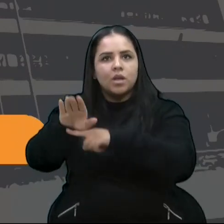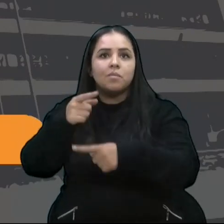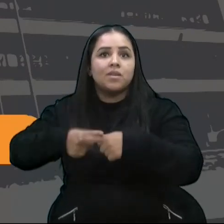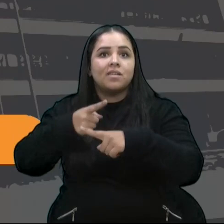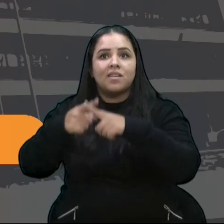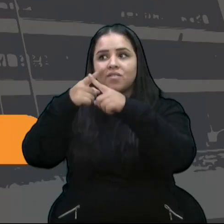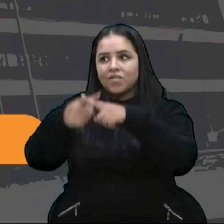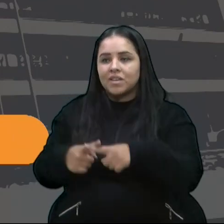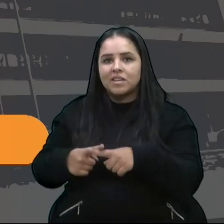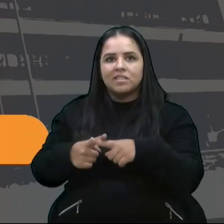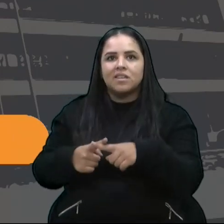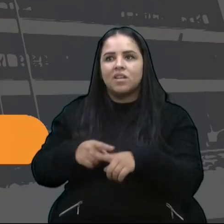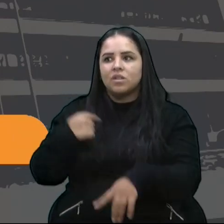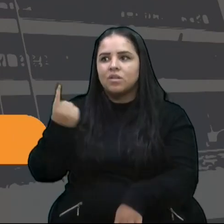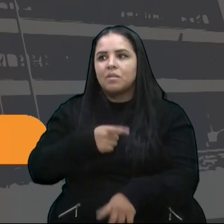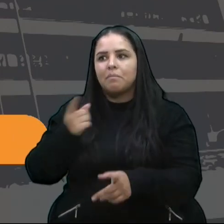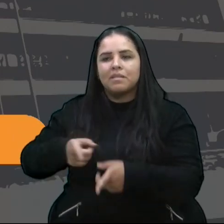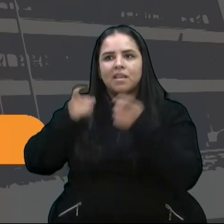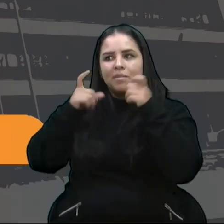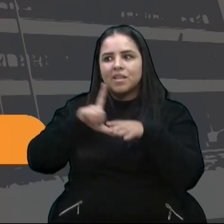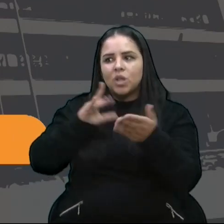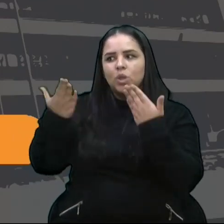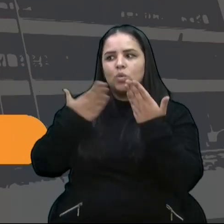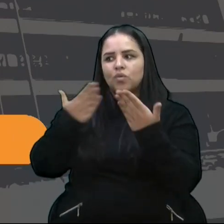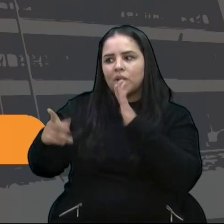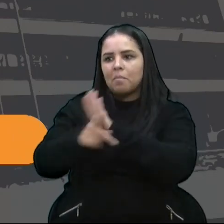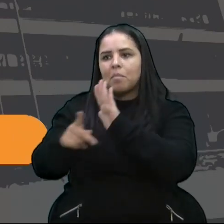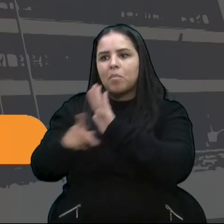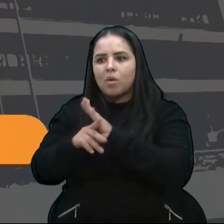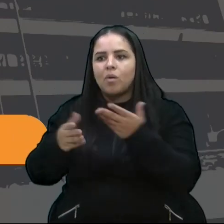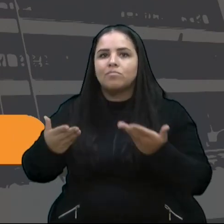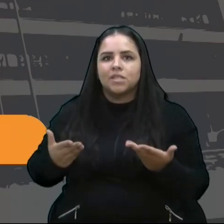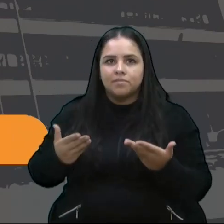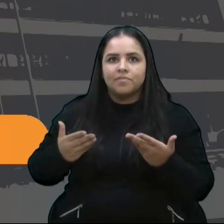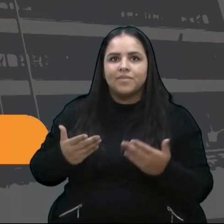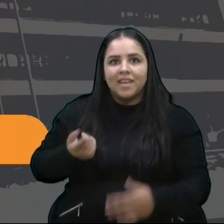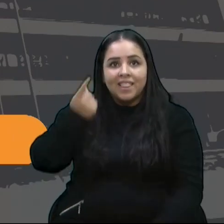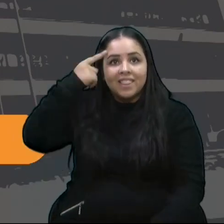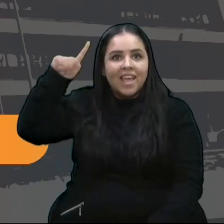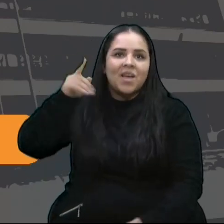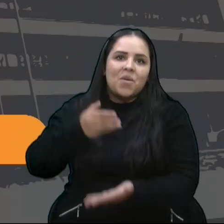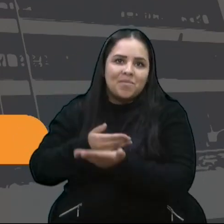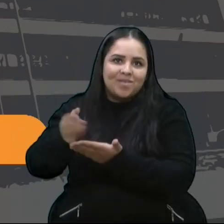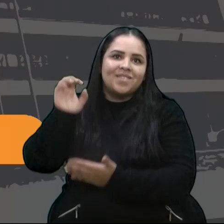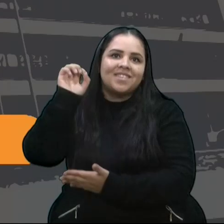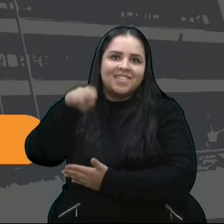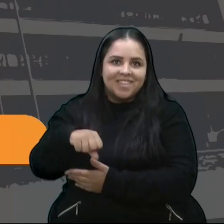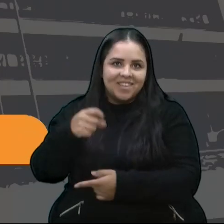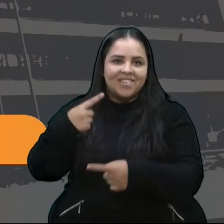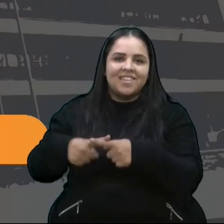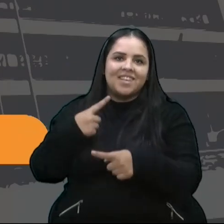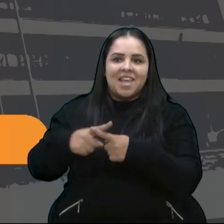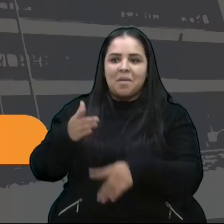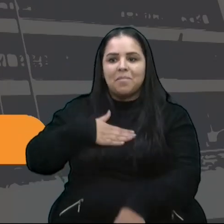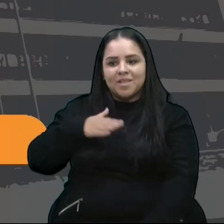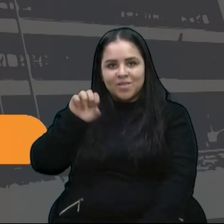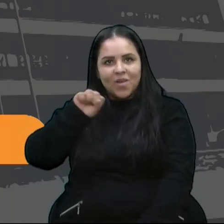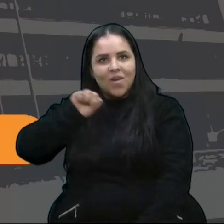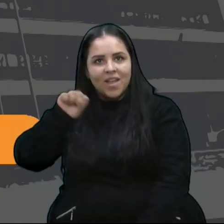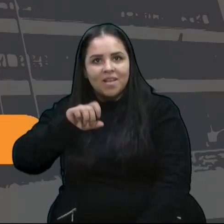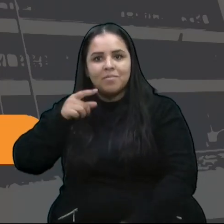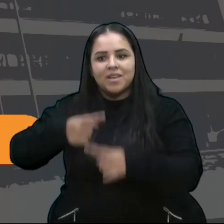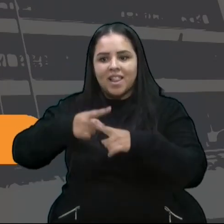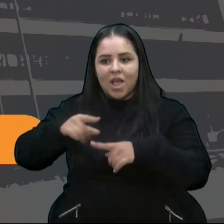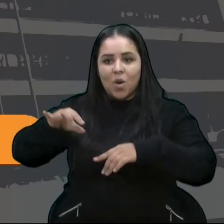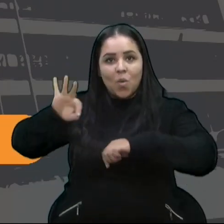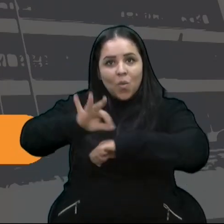a mão na massa, você às vezes tem uma dúvida específica. E essa ideia surgiu sim por causa da minha sogra. Ela é costureira